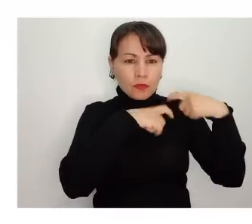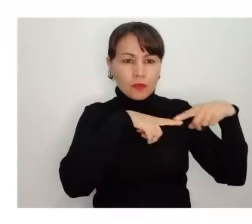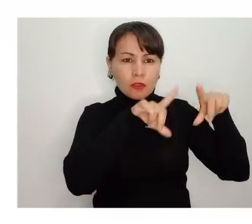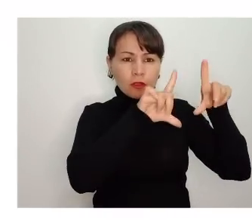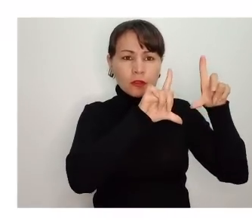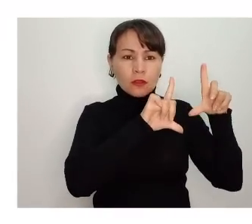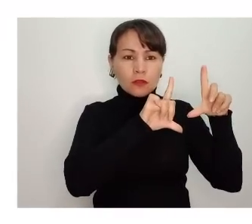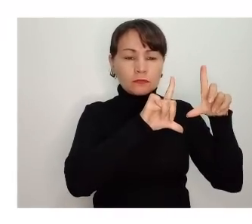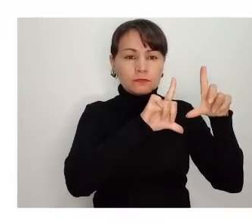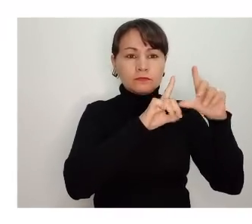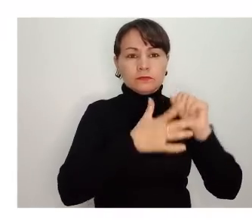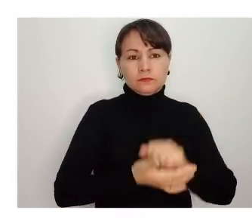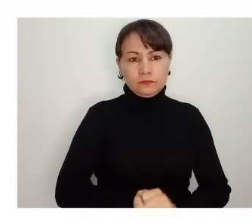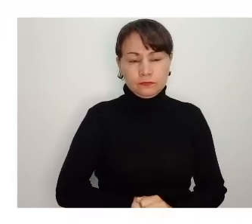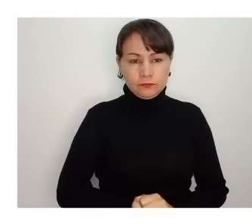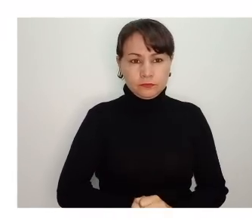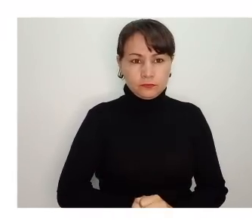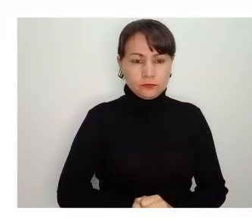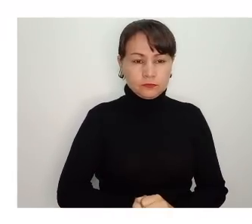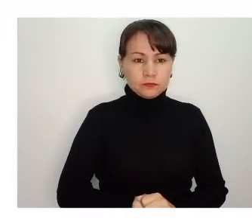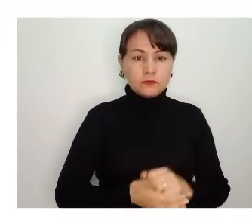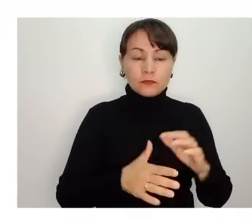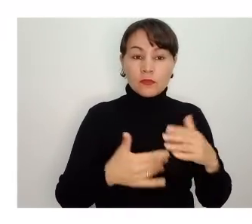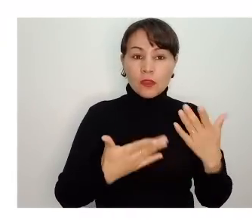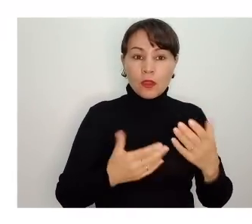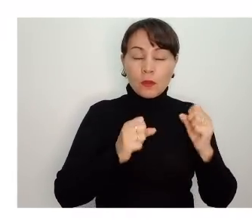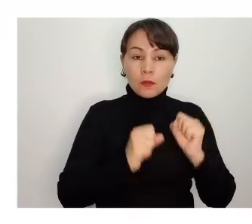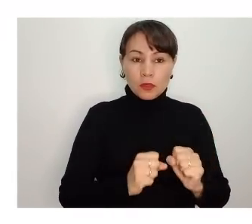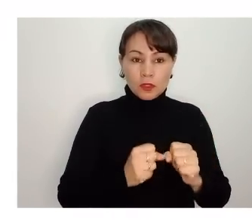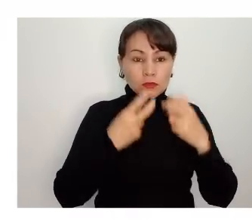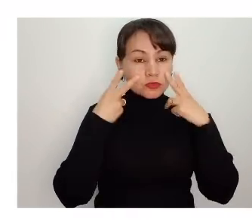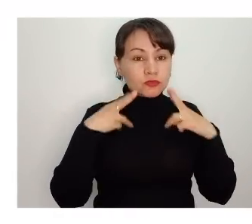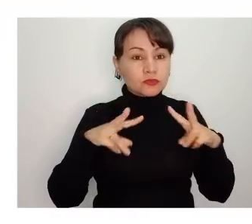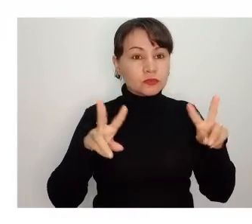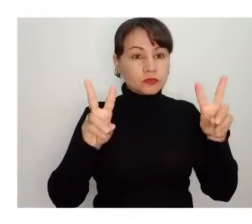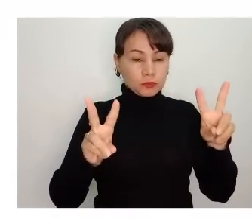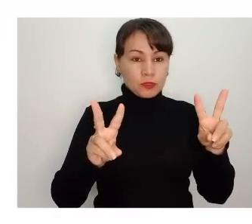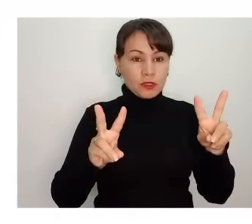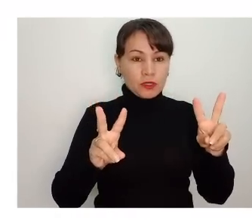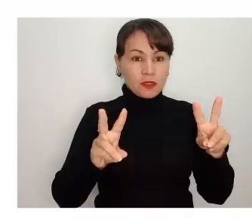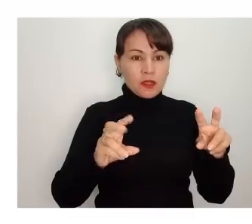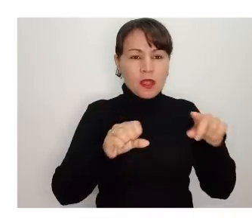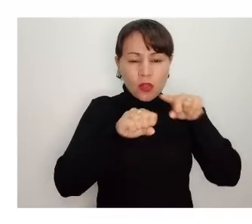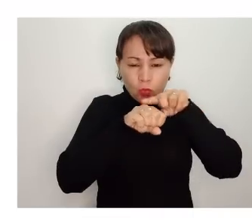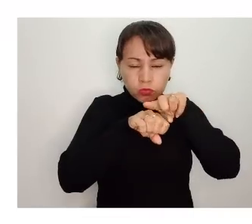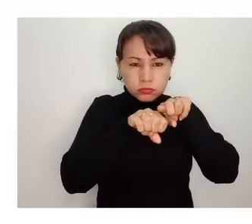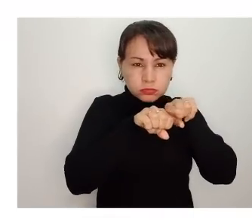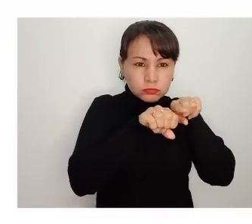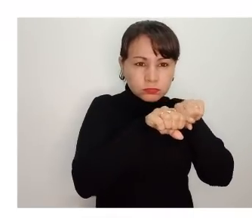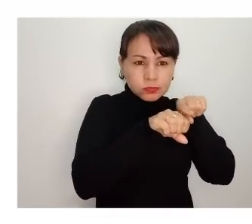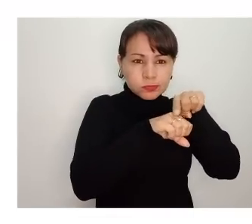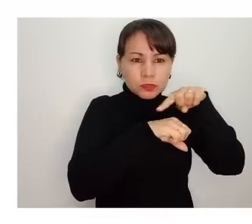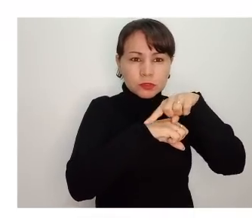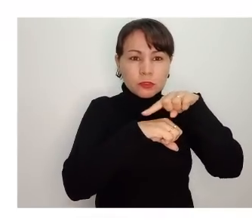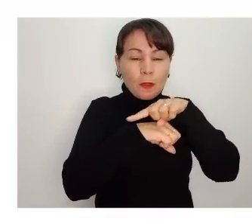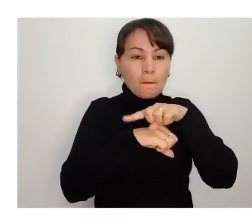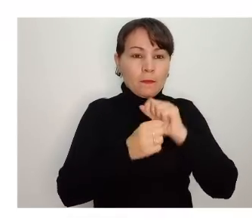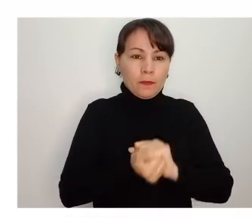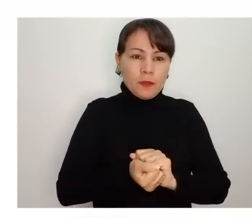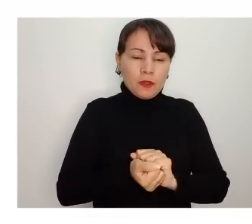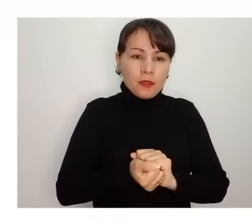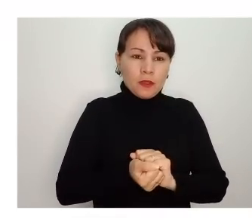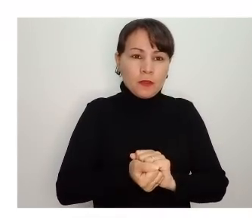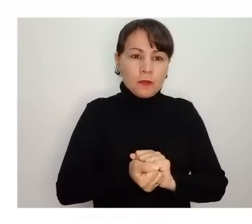da tela, do lado esquerdo. Então, nós podemos observar que esses espinhos